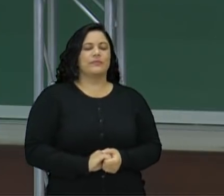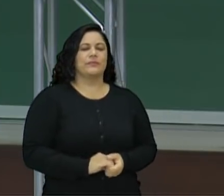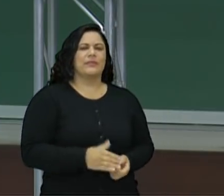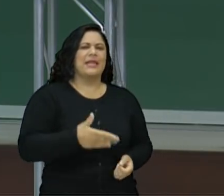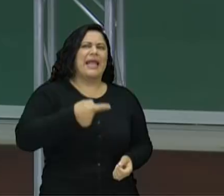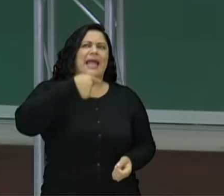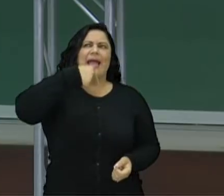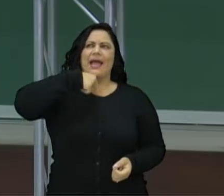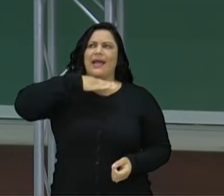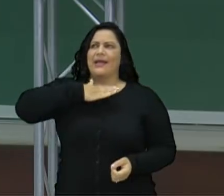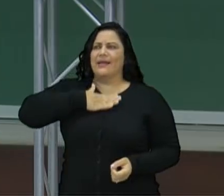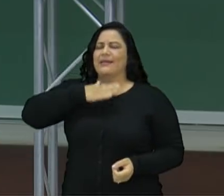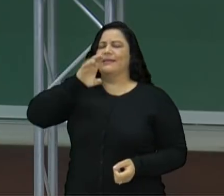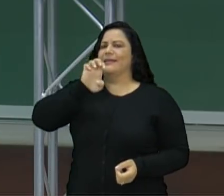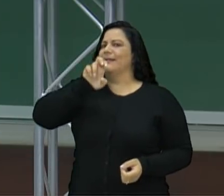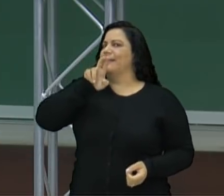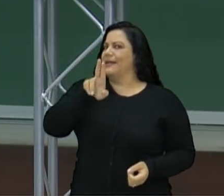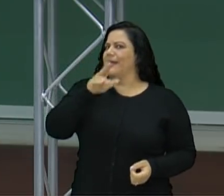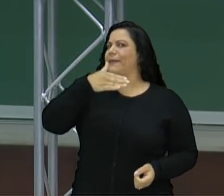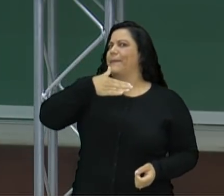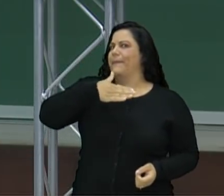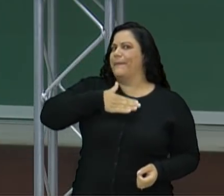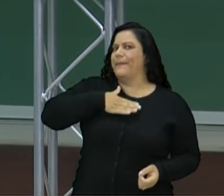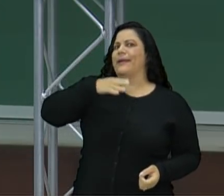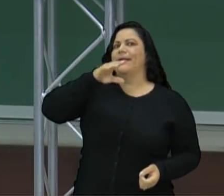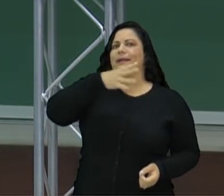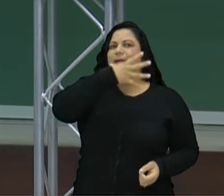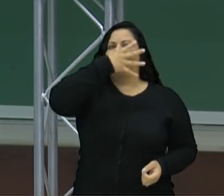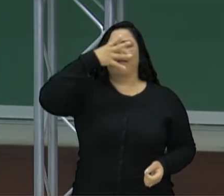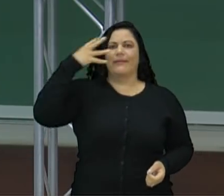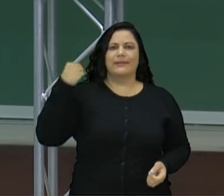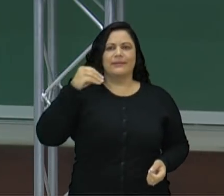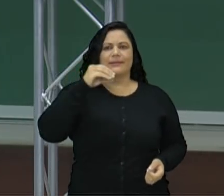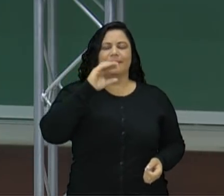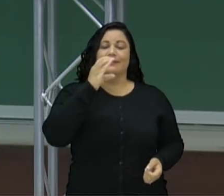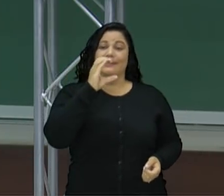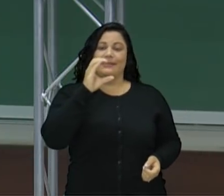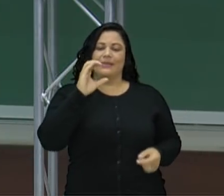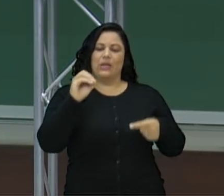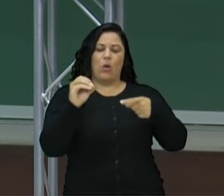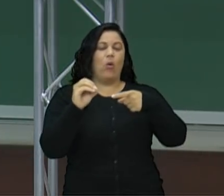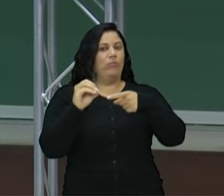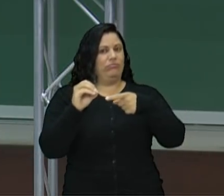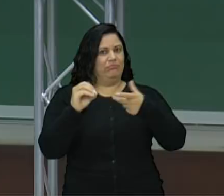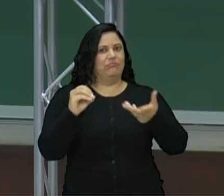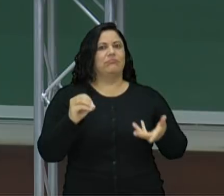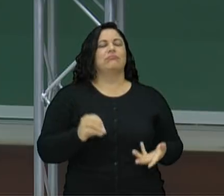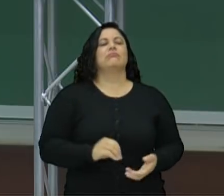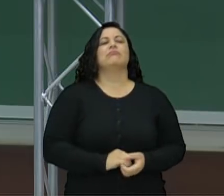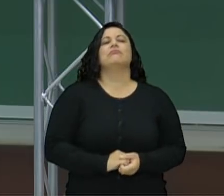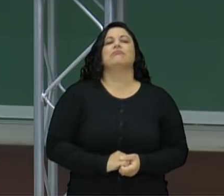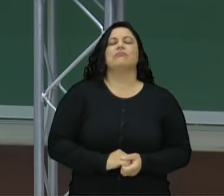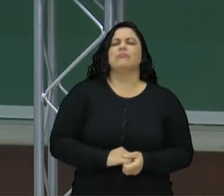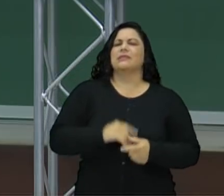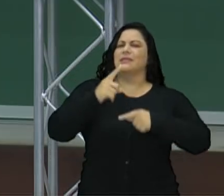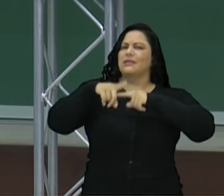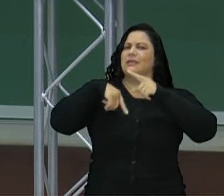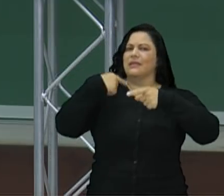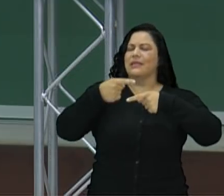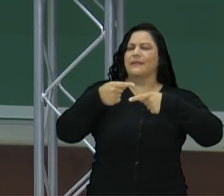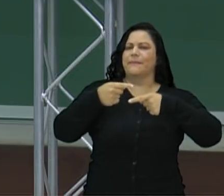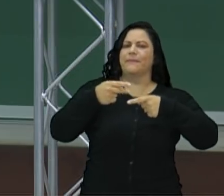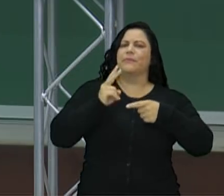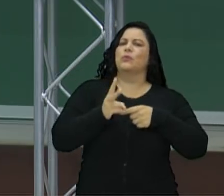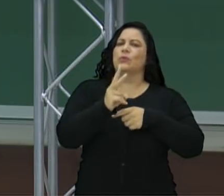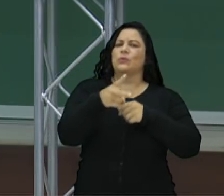né? Então, tem o C cedilha na frente da letra O, certo? Agora, nas demais conjugações, nas demais flexões verbais do